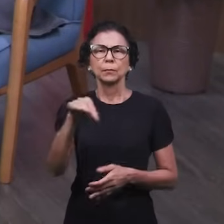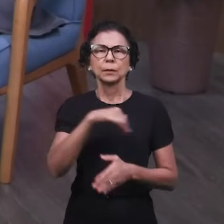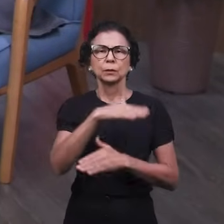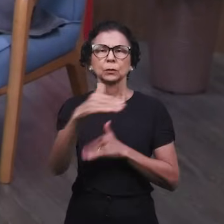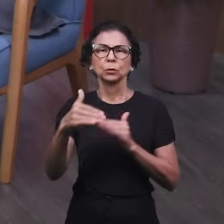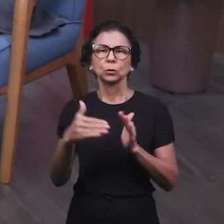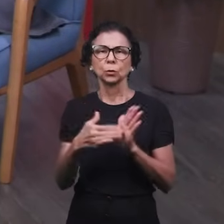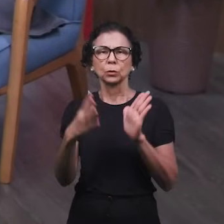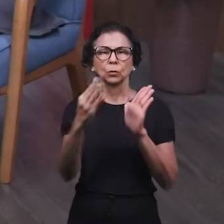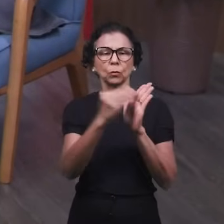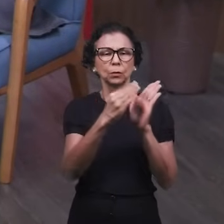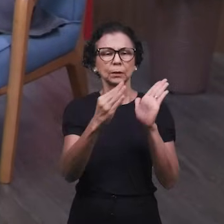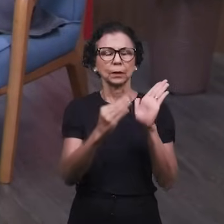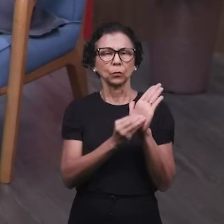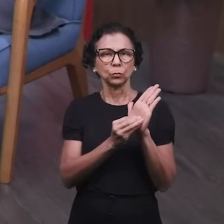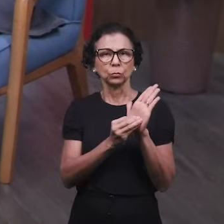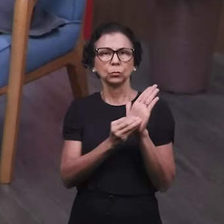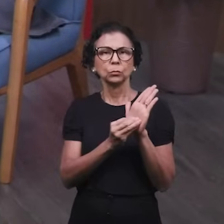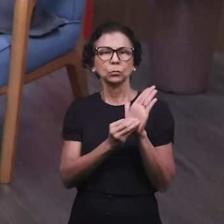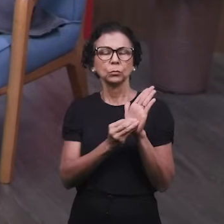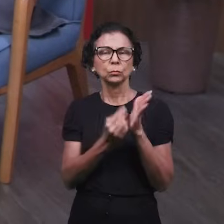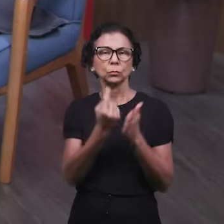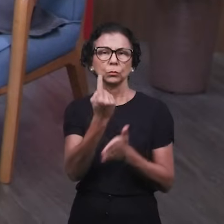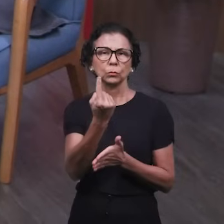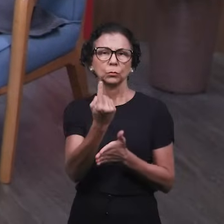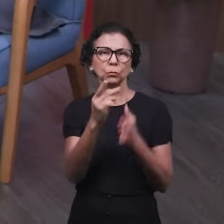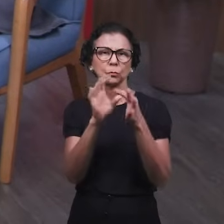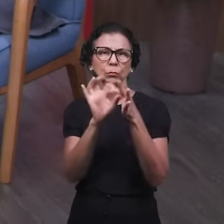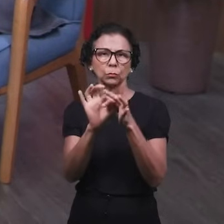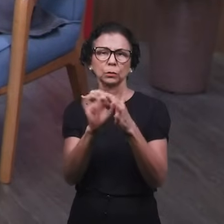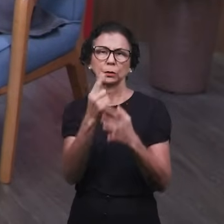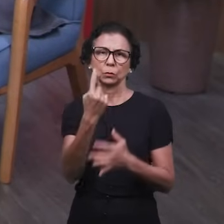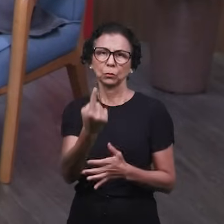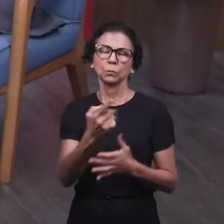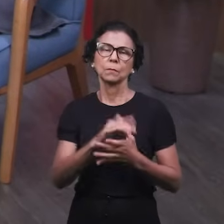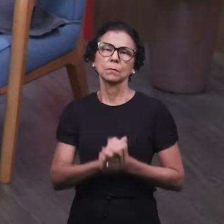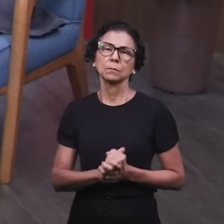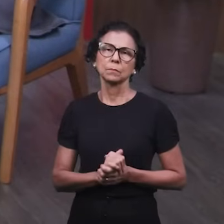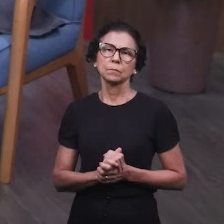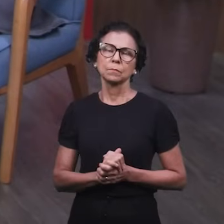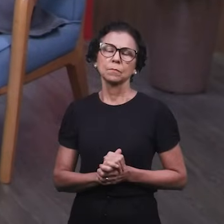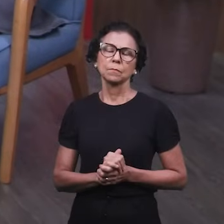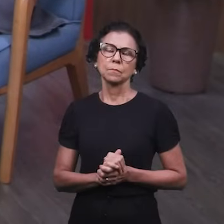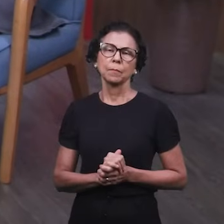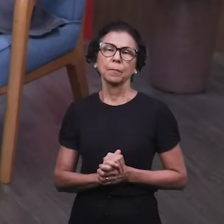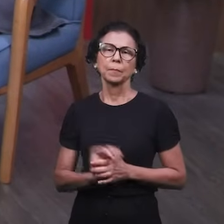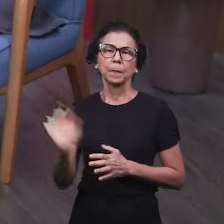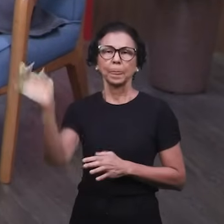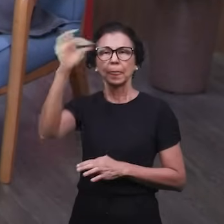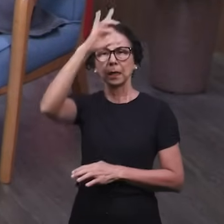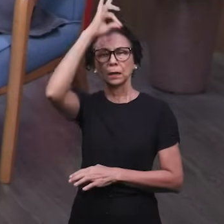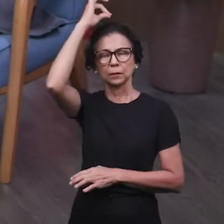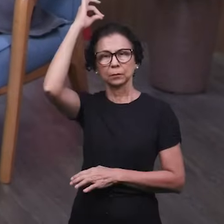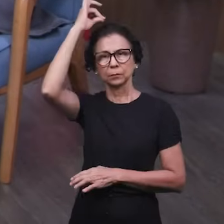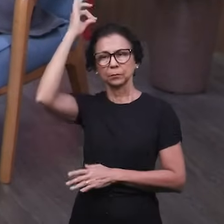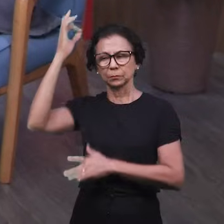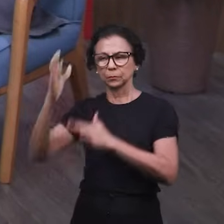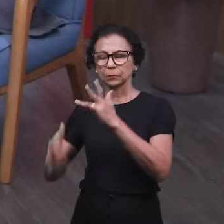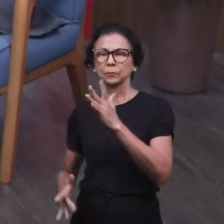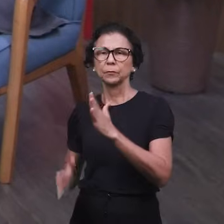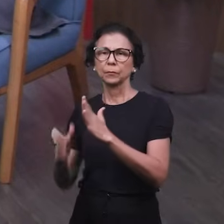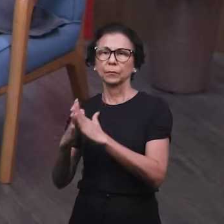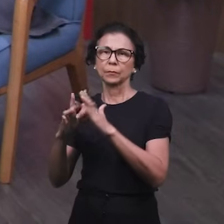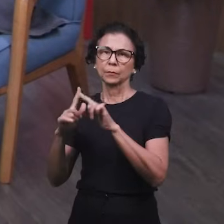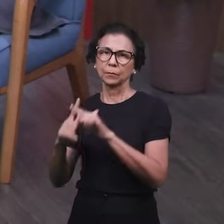mensagem que é resultado dessa profecia. Então, a igreja cheia do Espírito Santo tem essa mensagem.